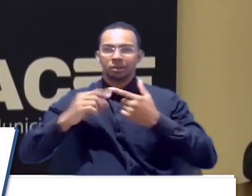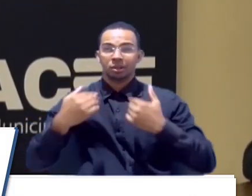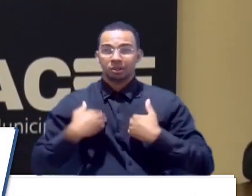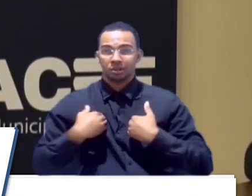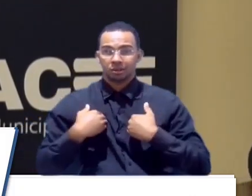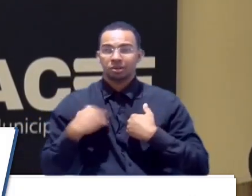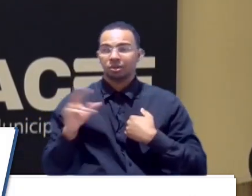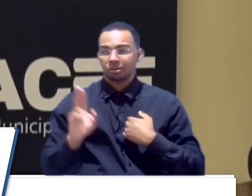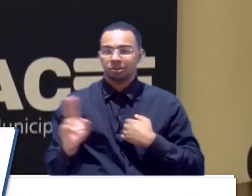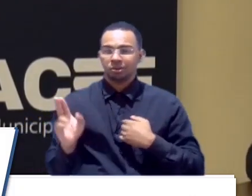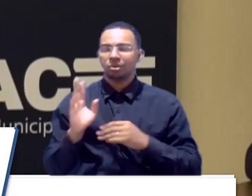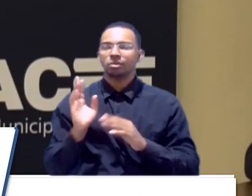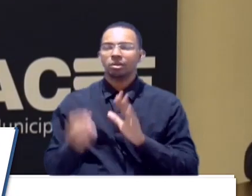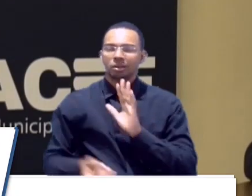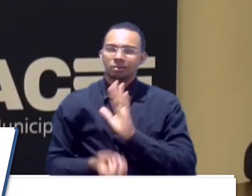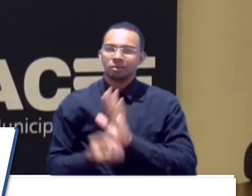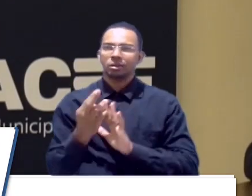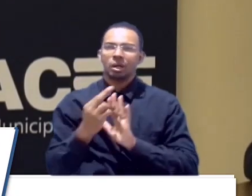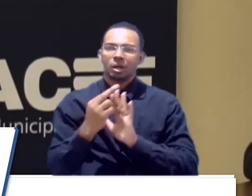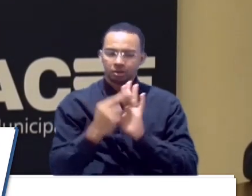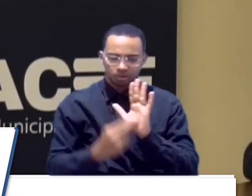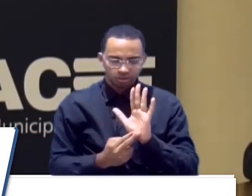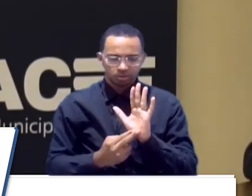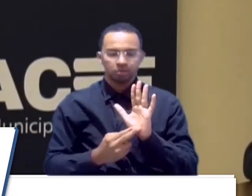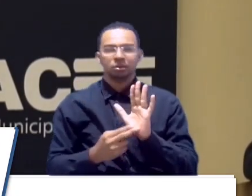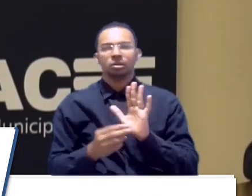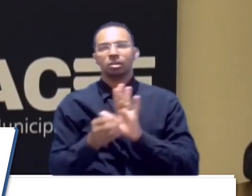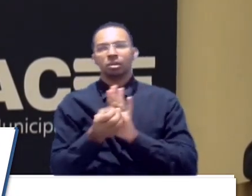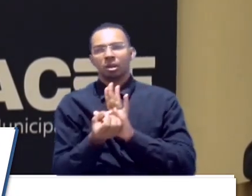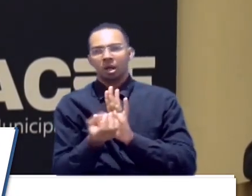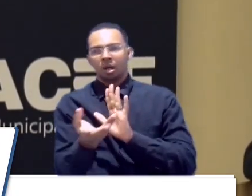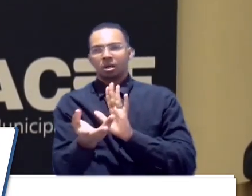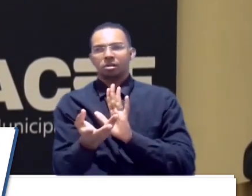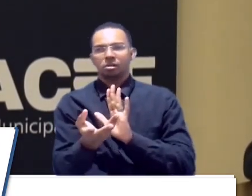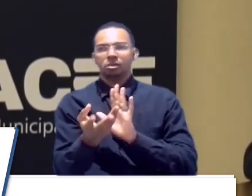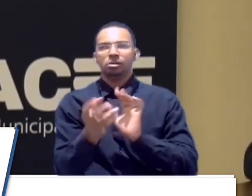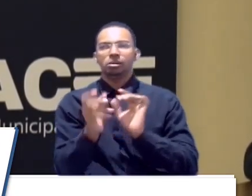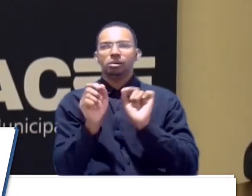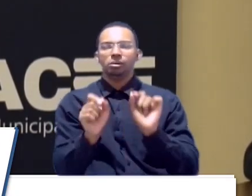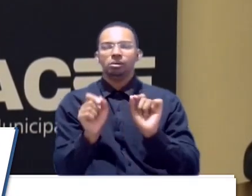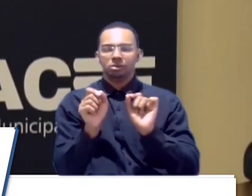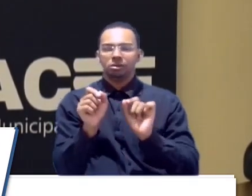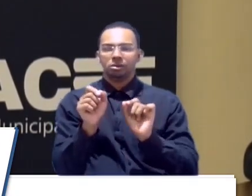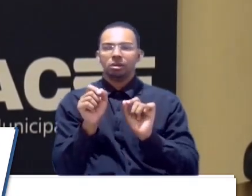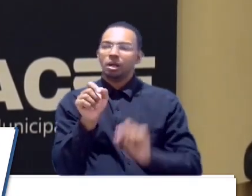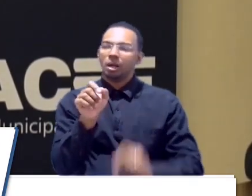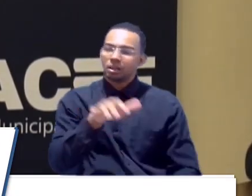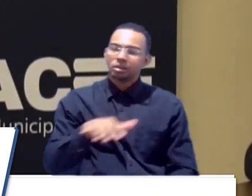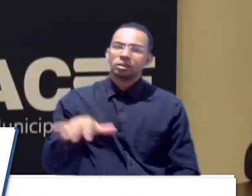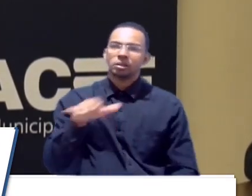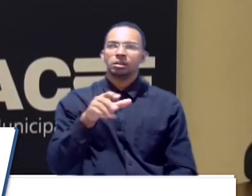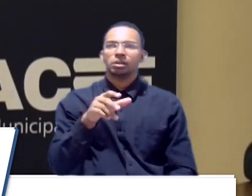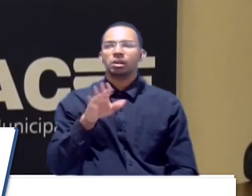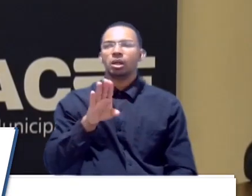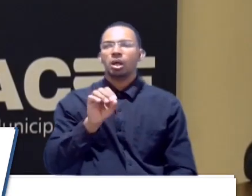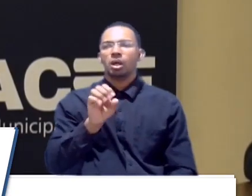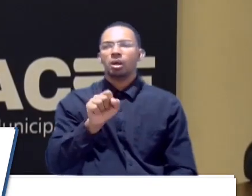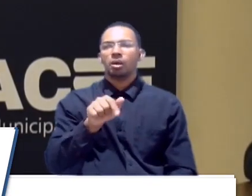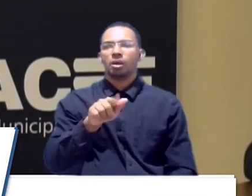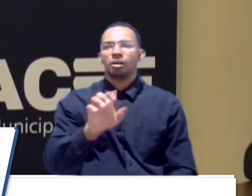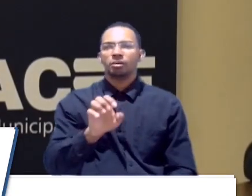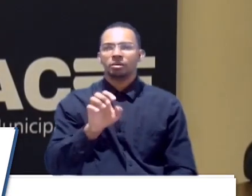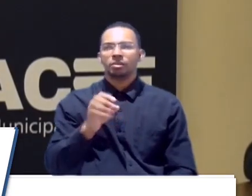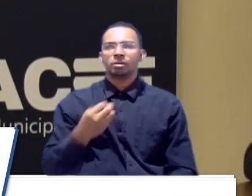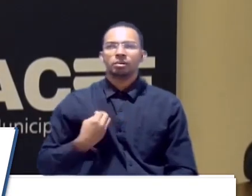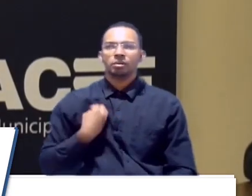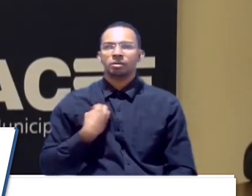fazer requerimentos e indicações para que aquela área, o Bosque dos Angicos, realmente vire uma área de